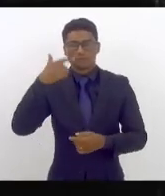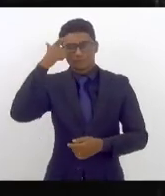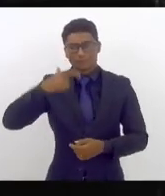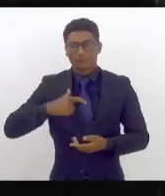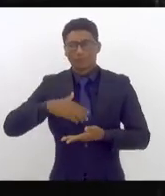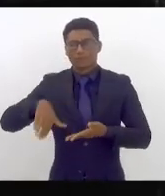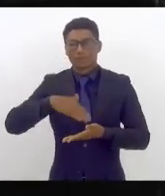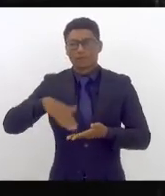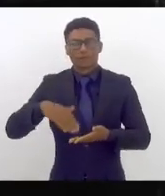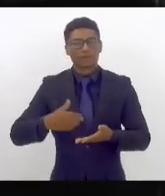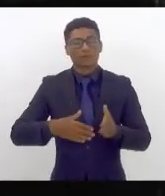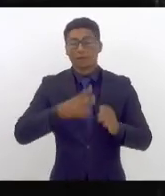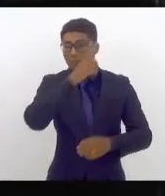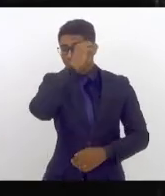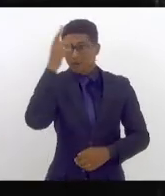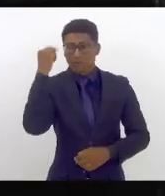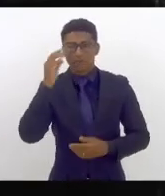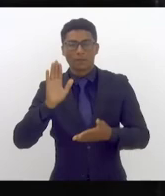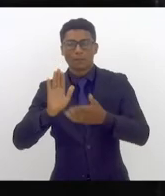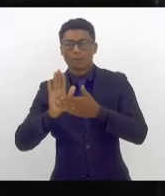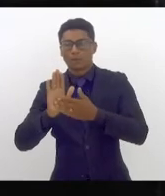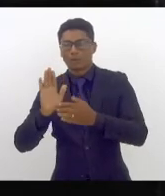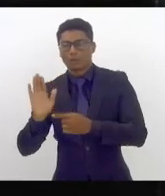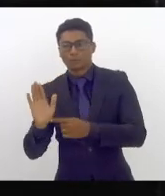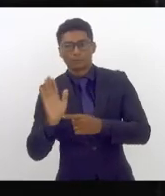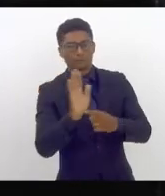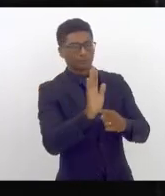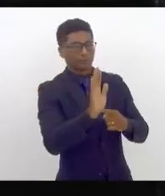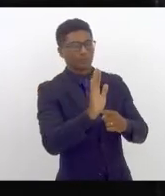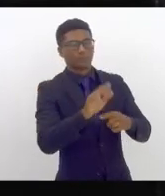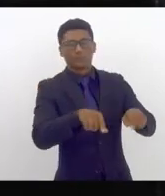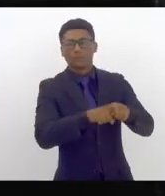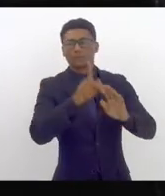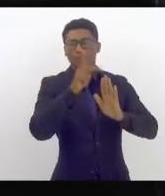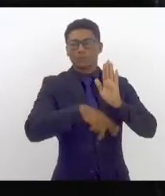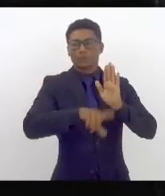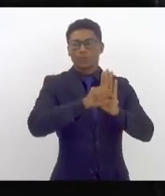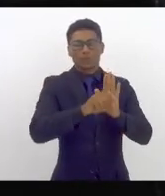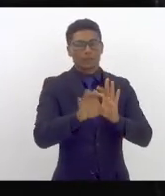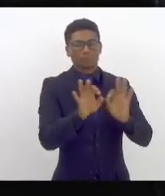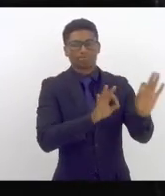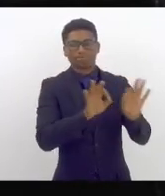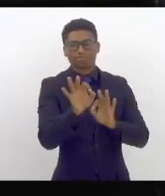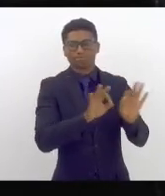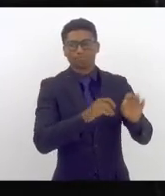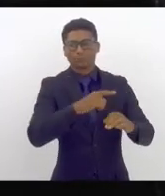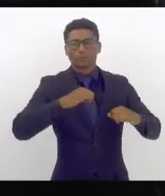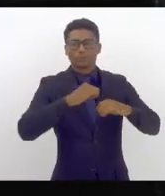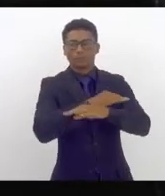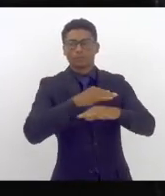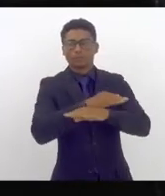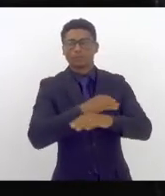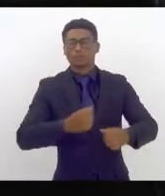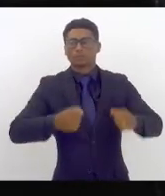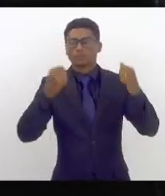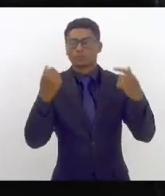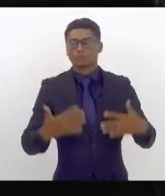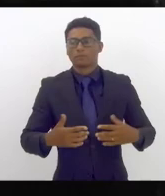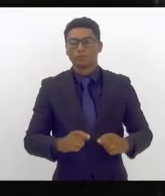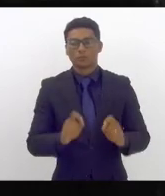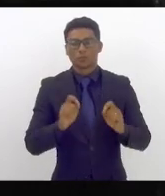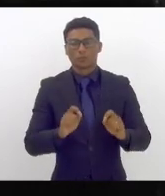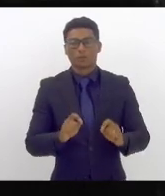prefeito e fiz a construção desse projeto de lei no meu Município que fala não só da Guarda subsidiada